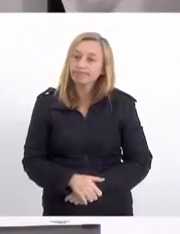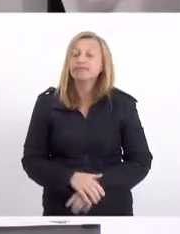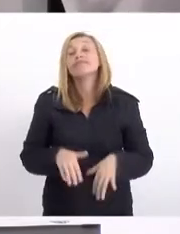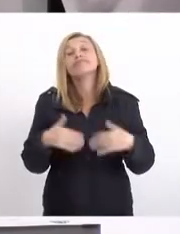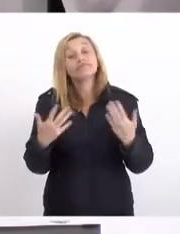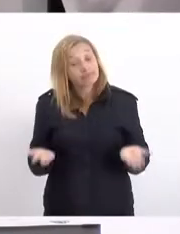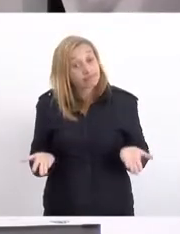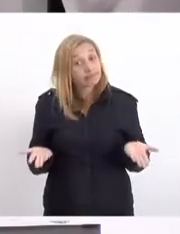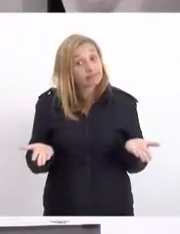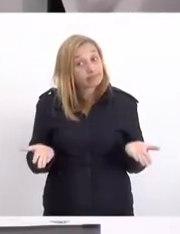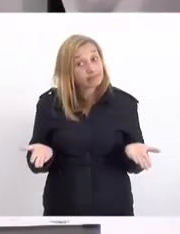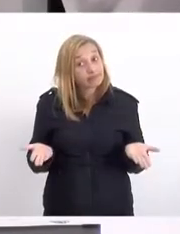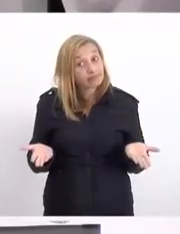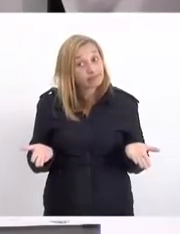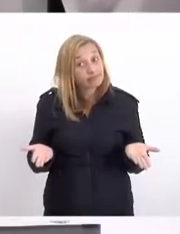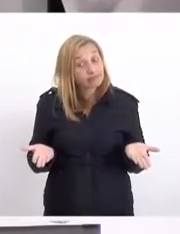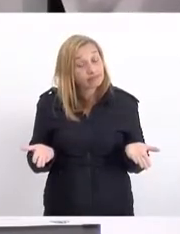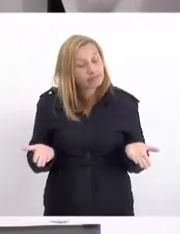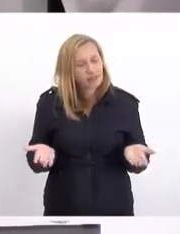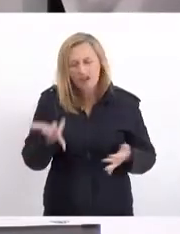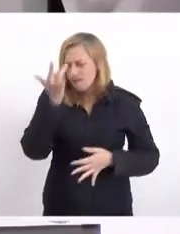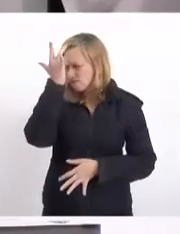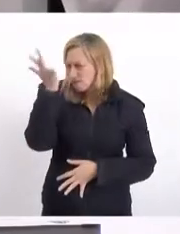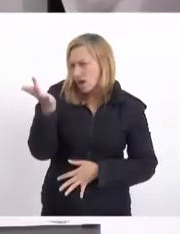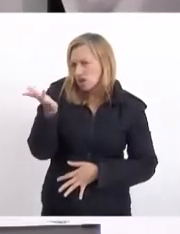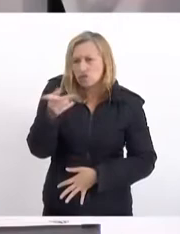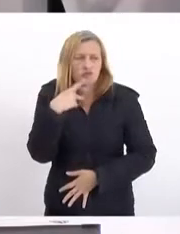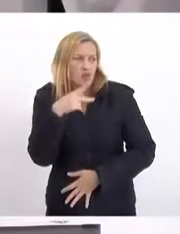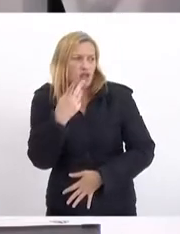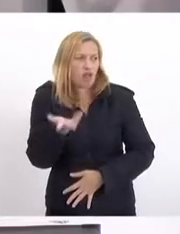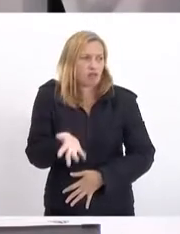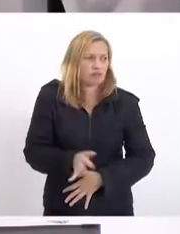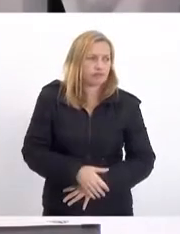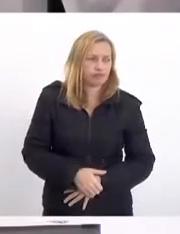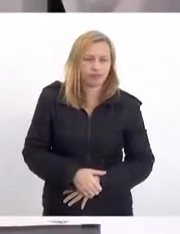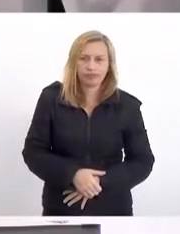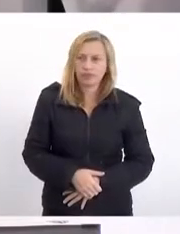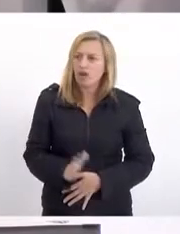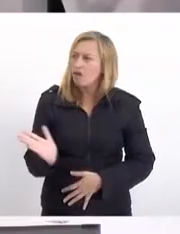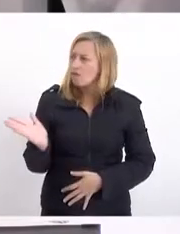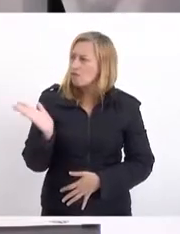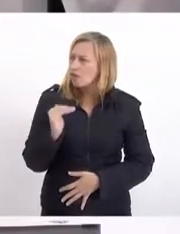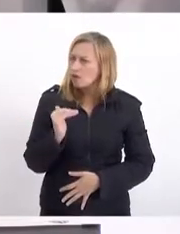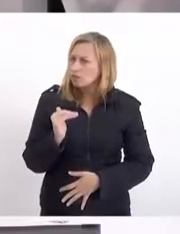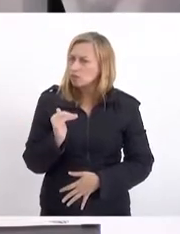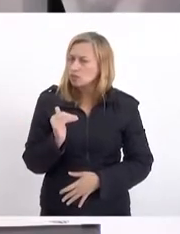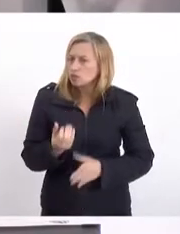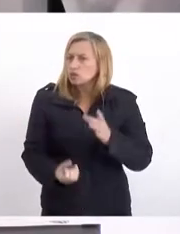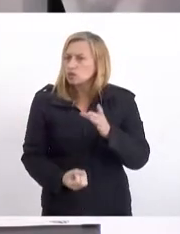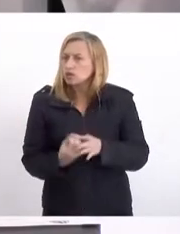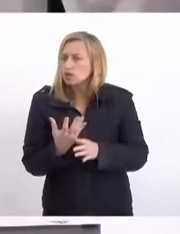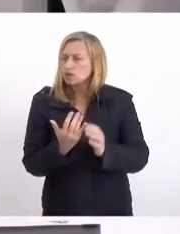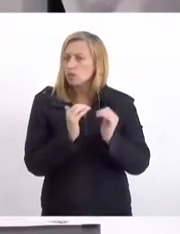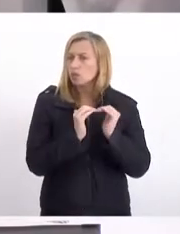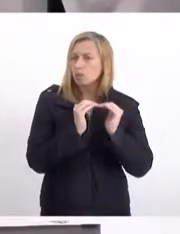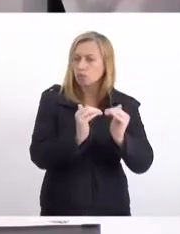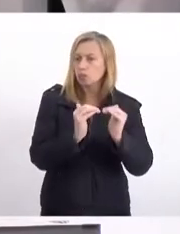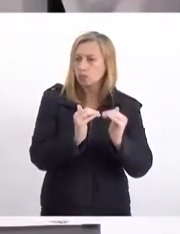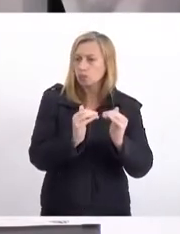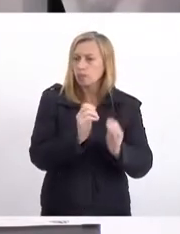Então, é muito fácil dizer assim, vamos implantar um metrô na